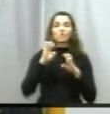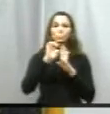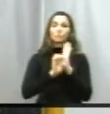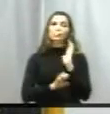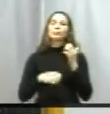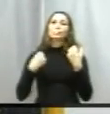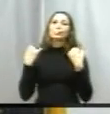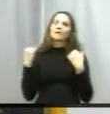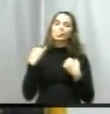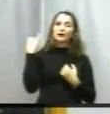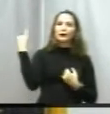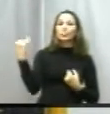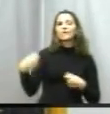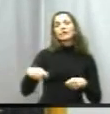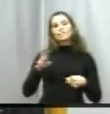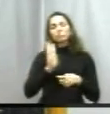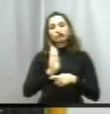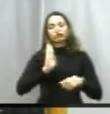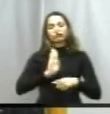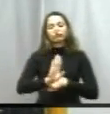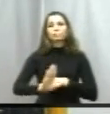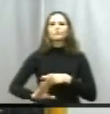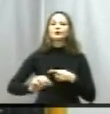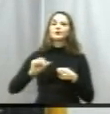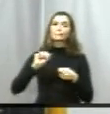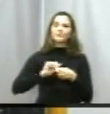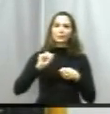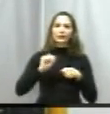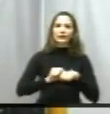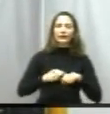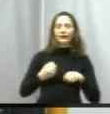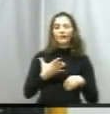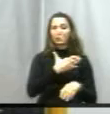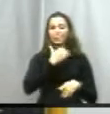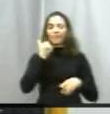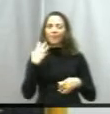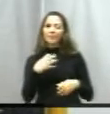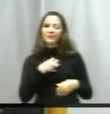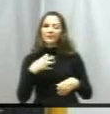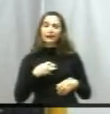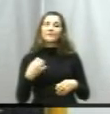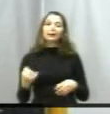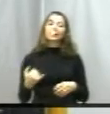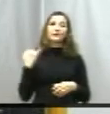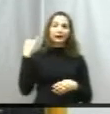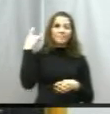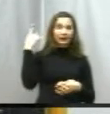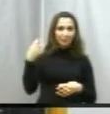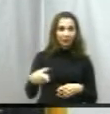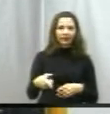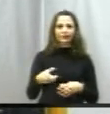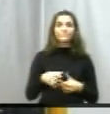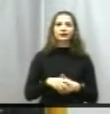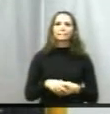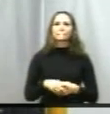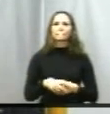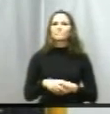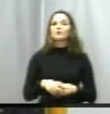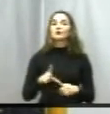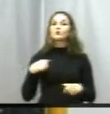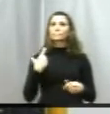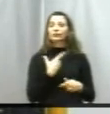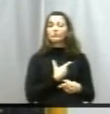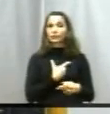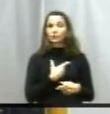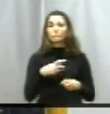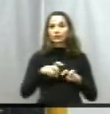necessária para que esse atendimento seja feito com a melhor qualidade possível na nossa cidade. Também, nós, da bancada